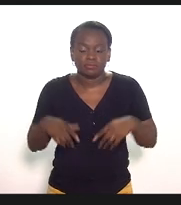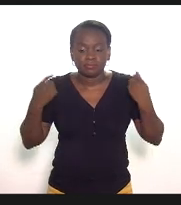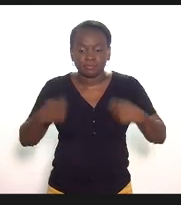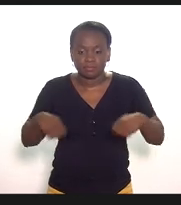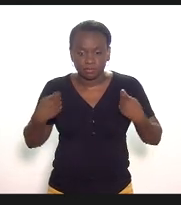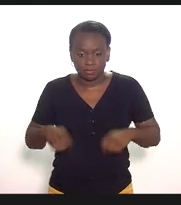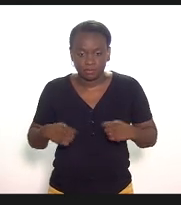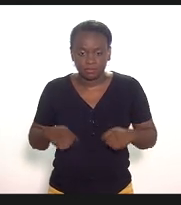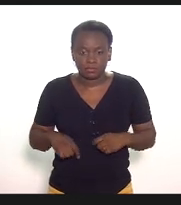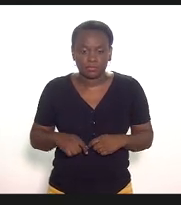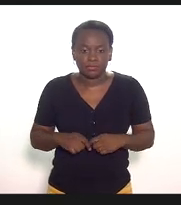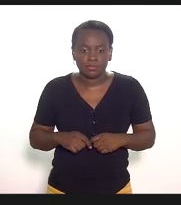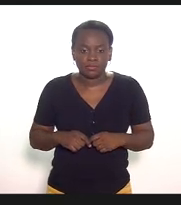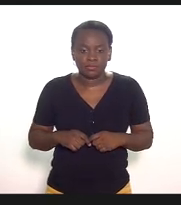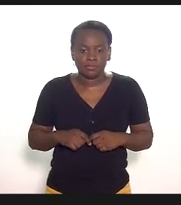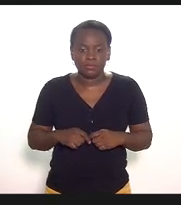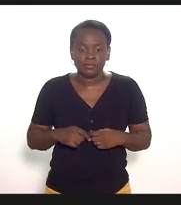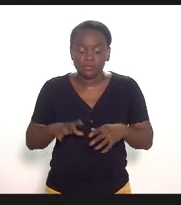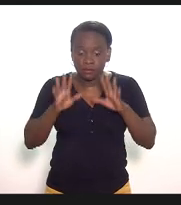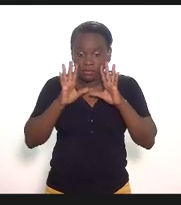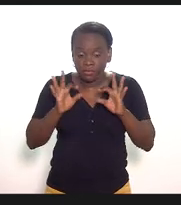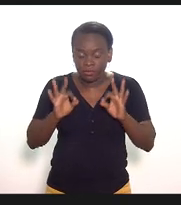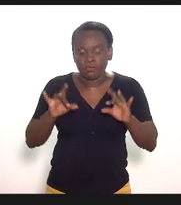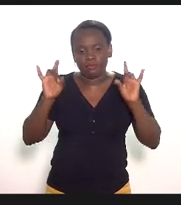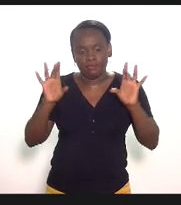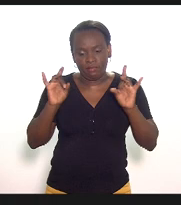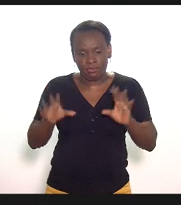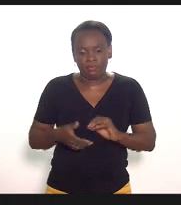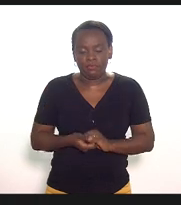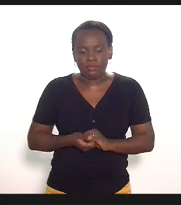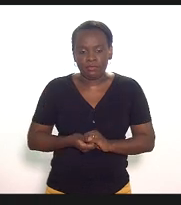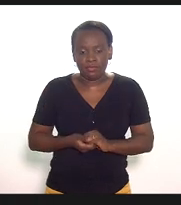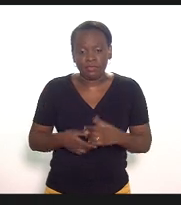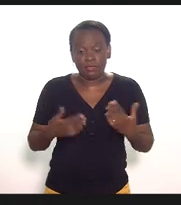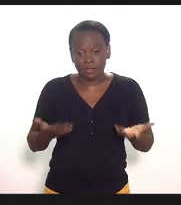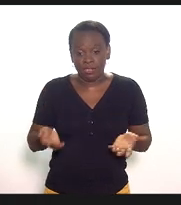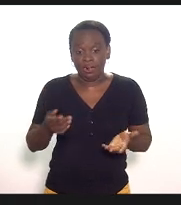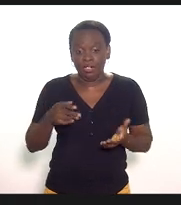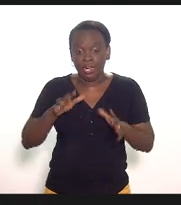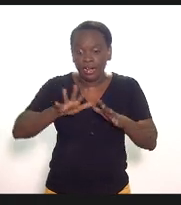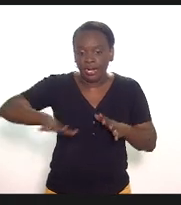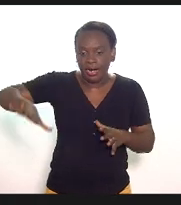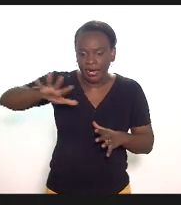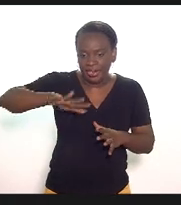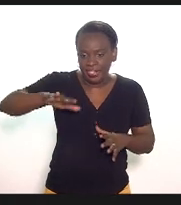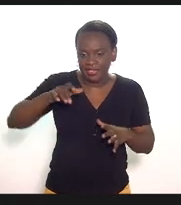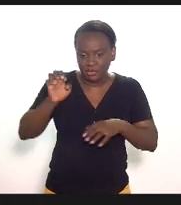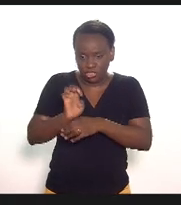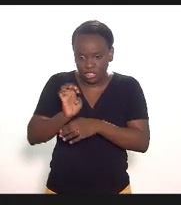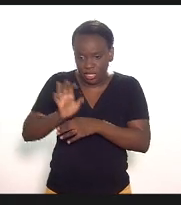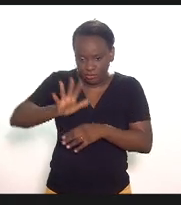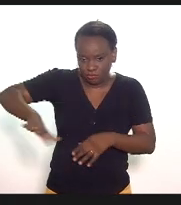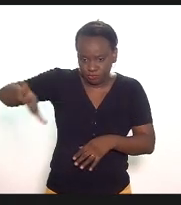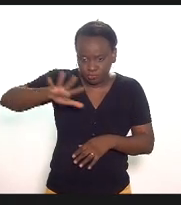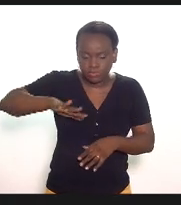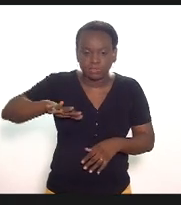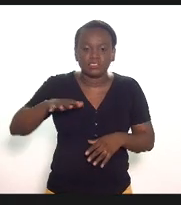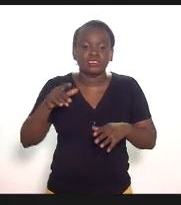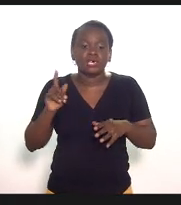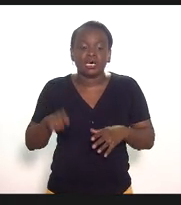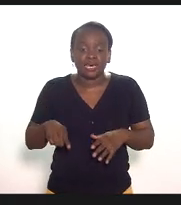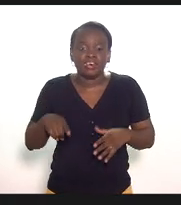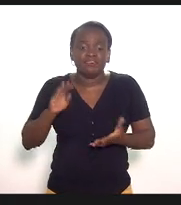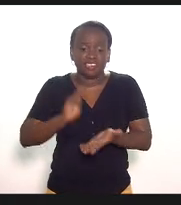precisam de um atendimento especializado. E essa região do nosso estado, ela é uma região